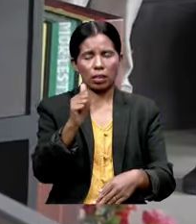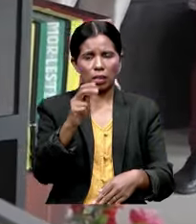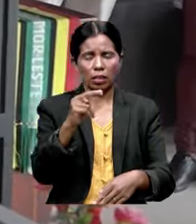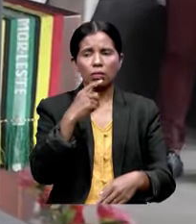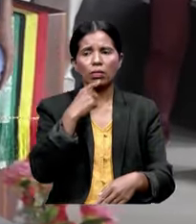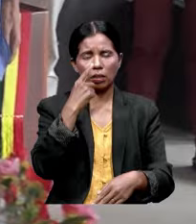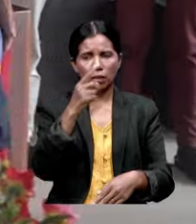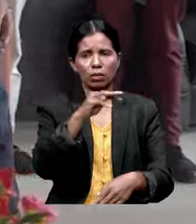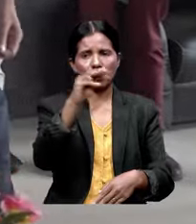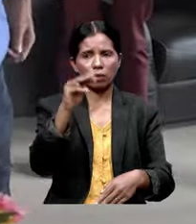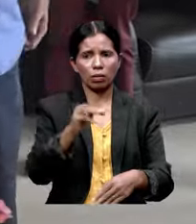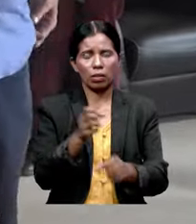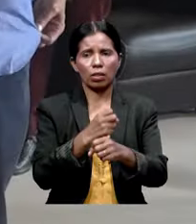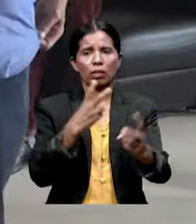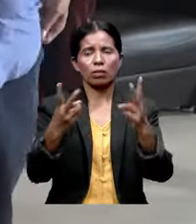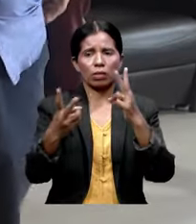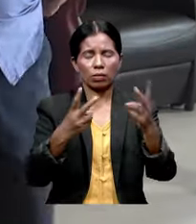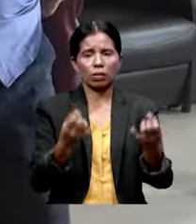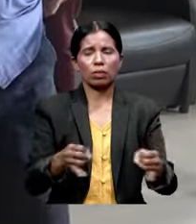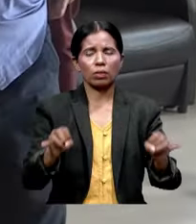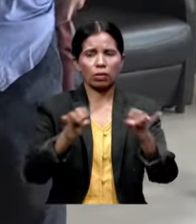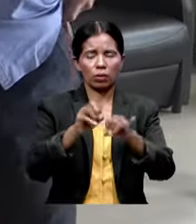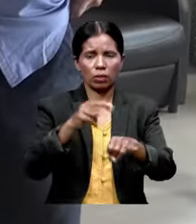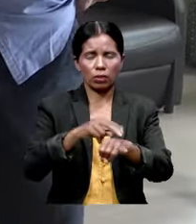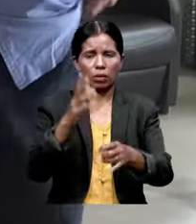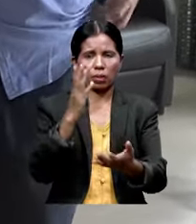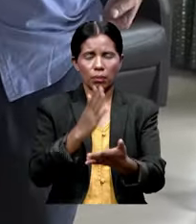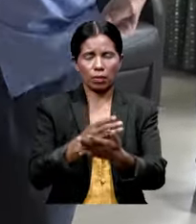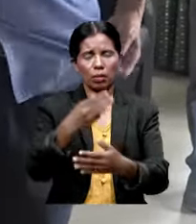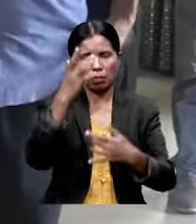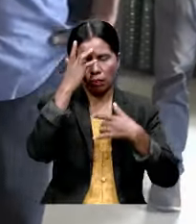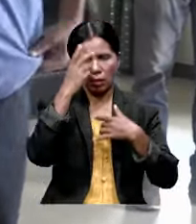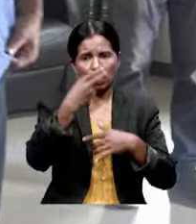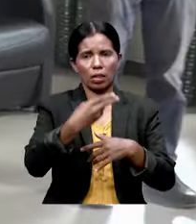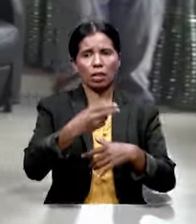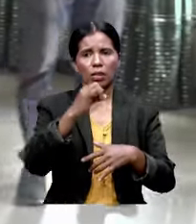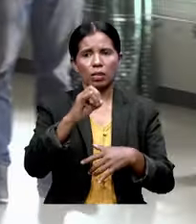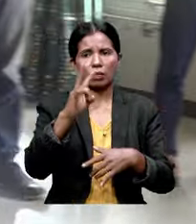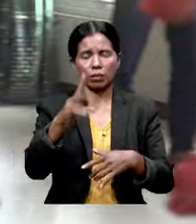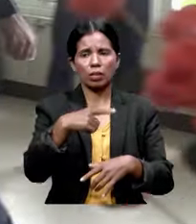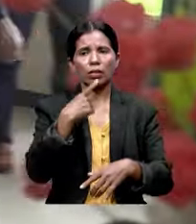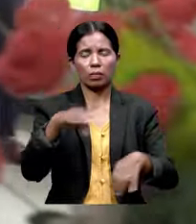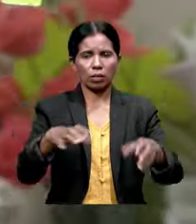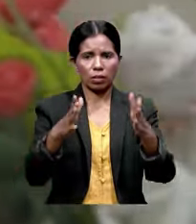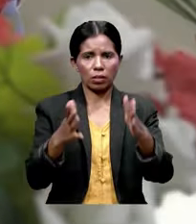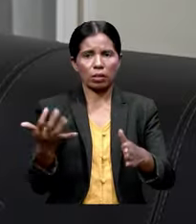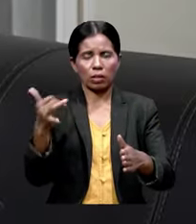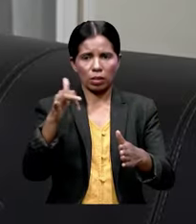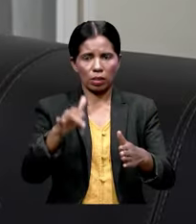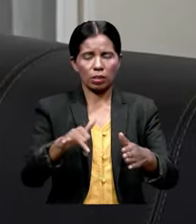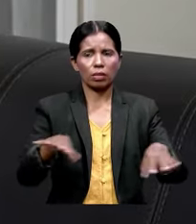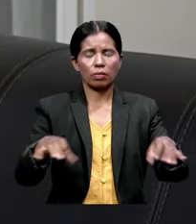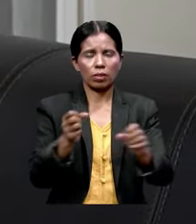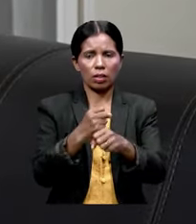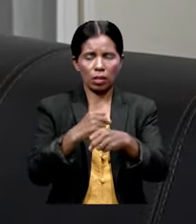Sabino II, né? A la visita ao Instituto Nacional Combate HIV-Sida, onde encoraja funcionário Sira Nebe durante, né? A